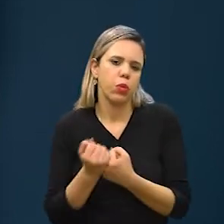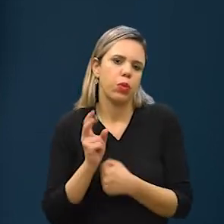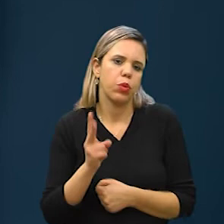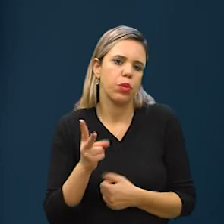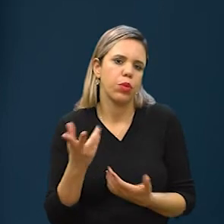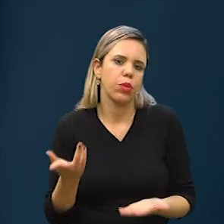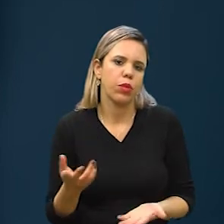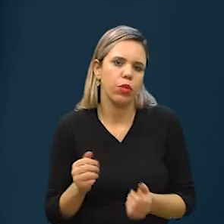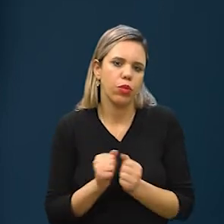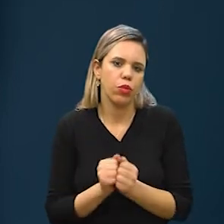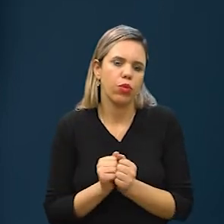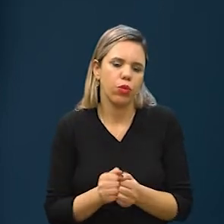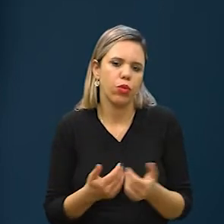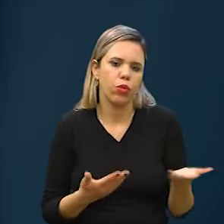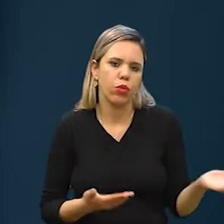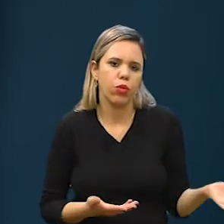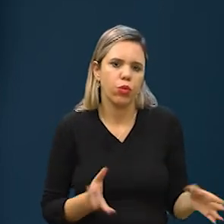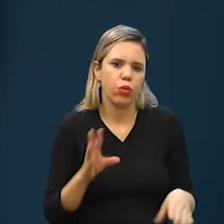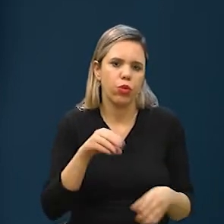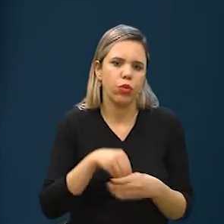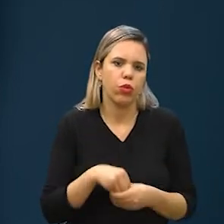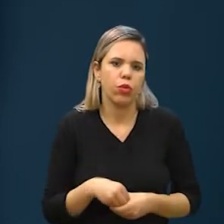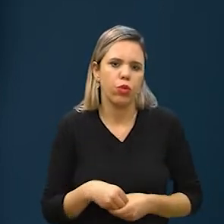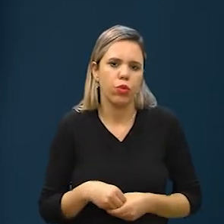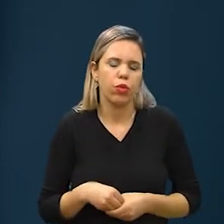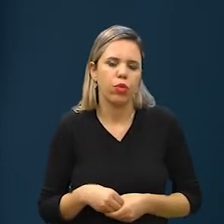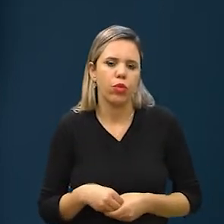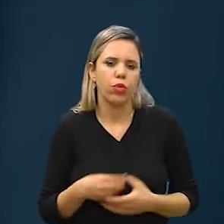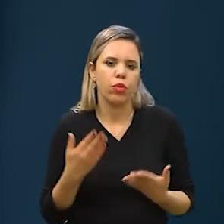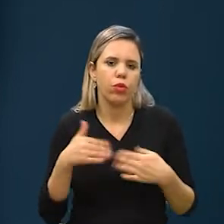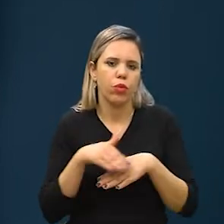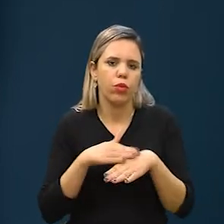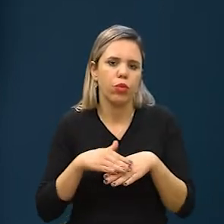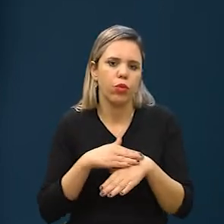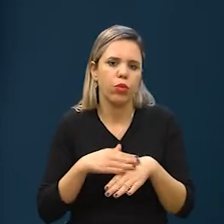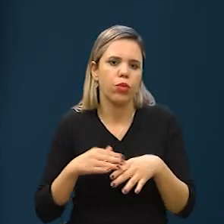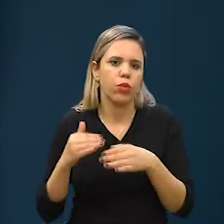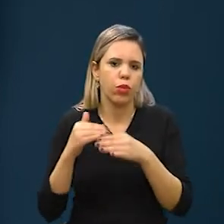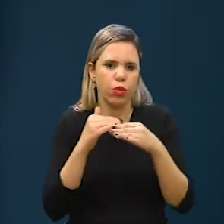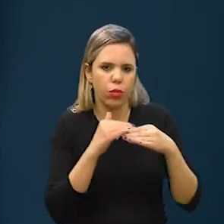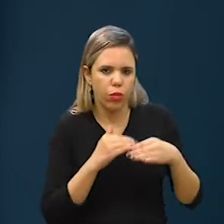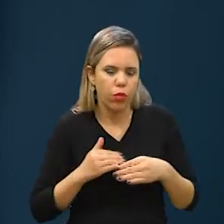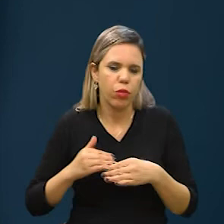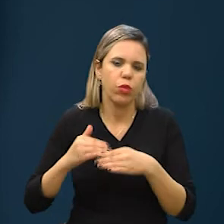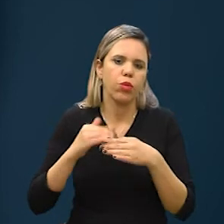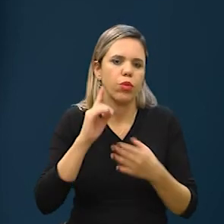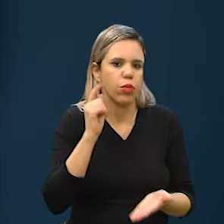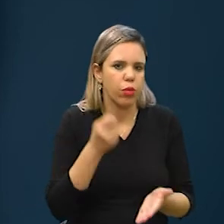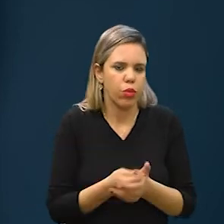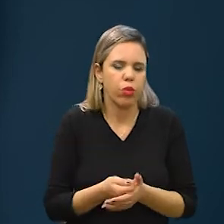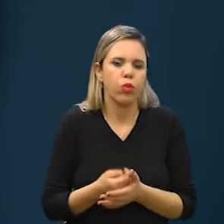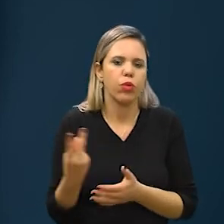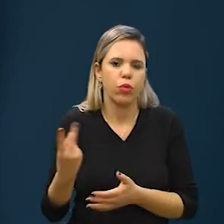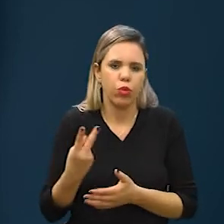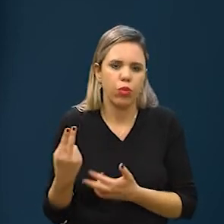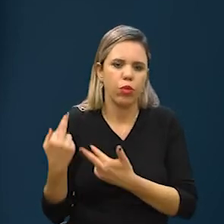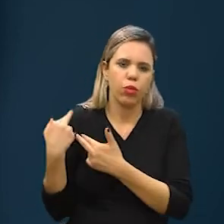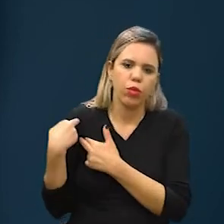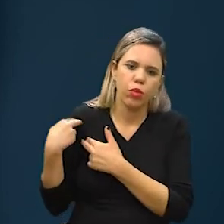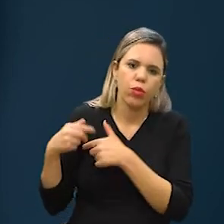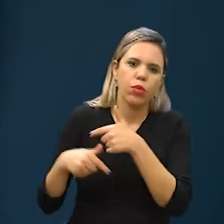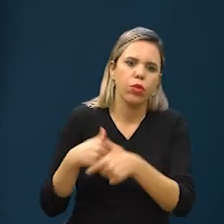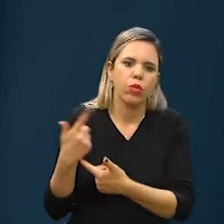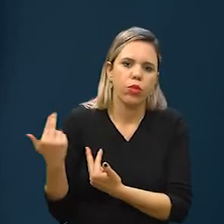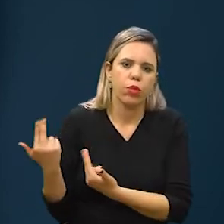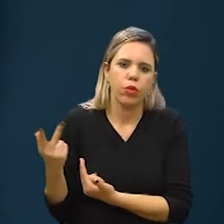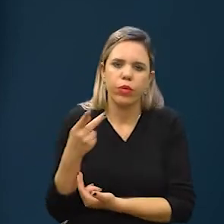me apoiou a todo momento. Esteve sempre comigo. E dentro disso a gente foi conversando, se alinhando e decidimos as funções,